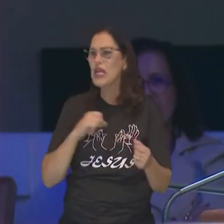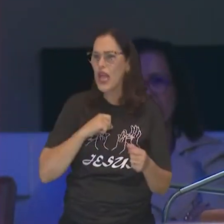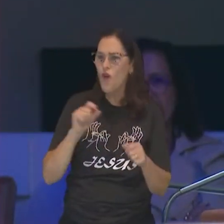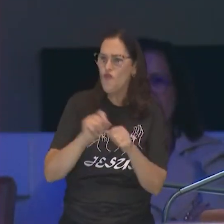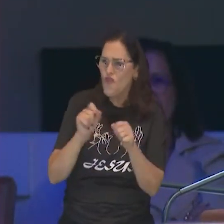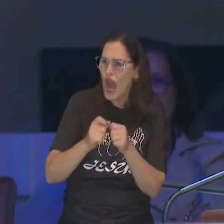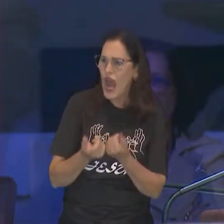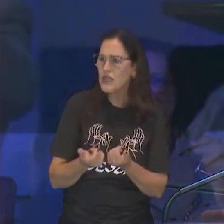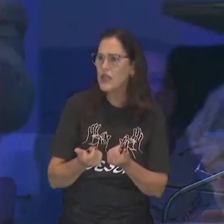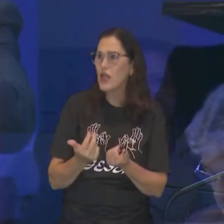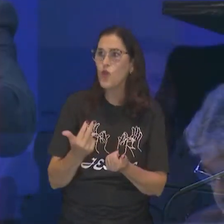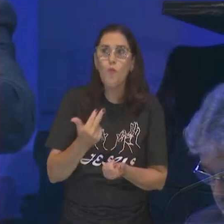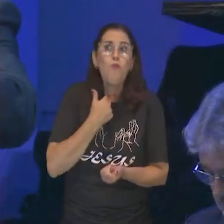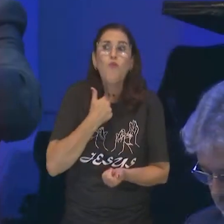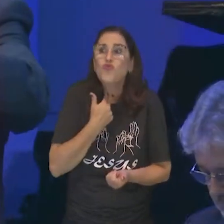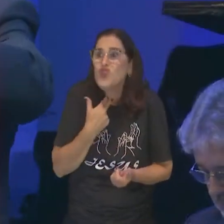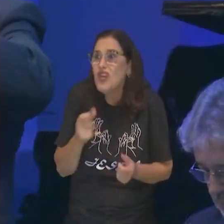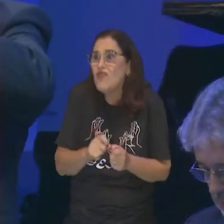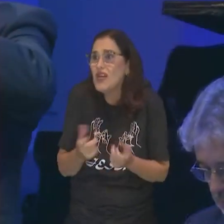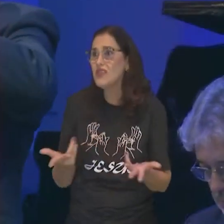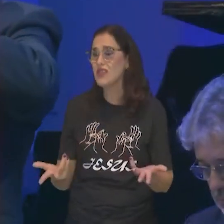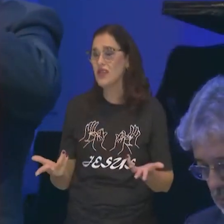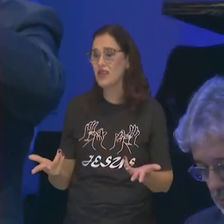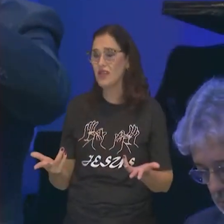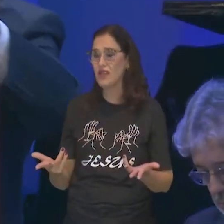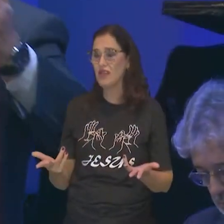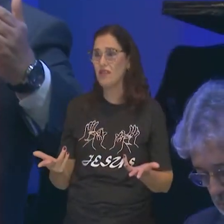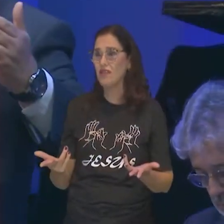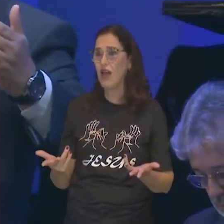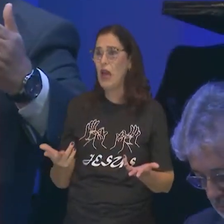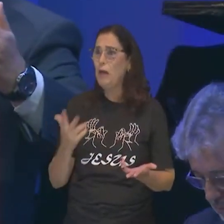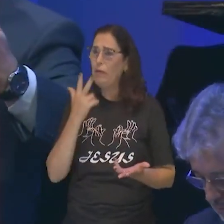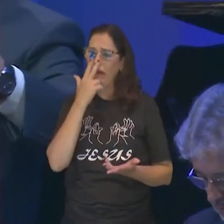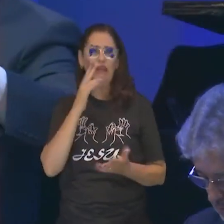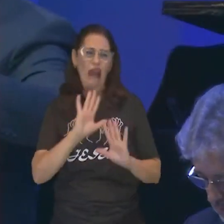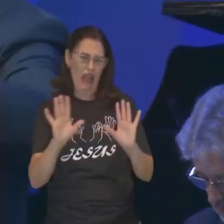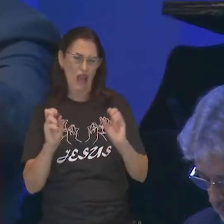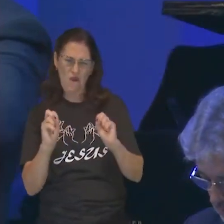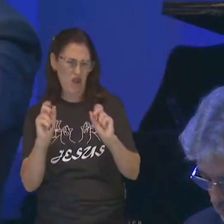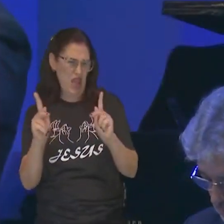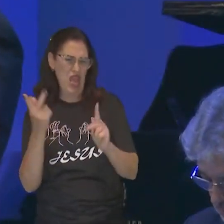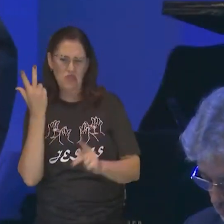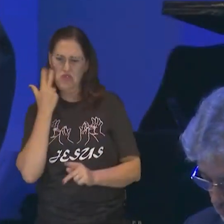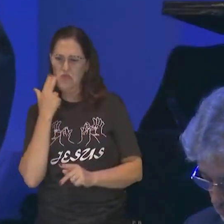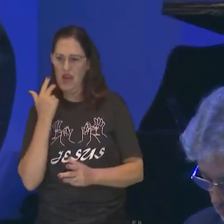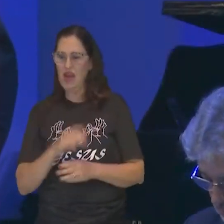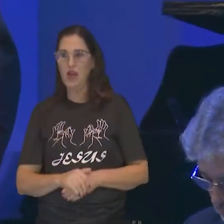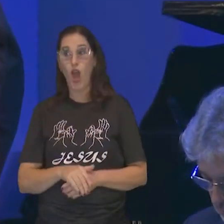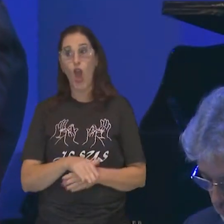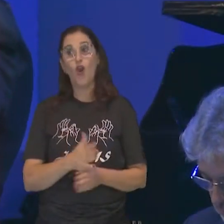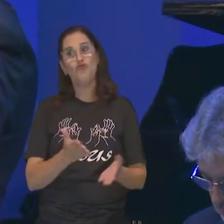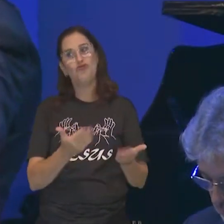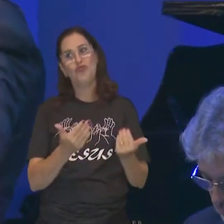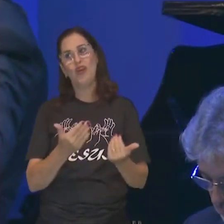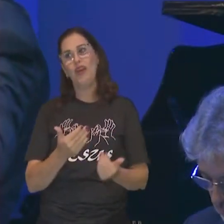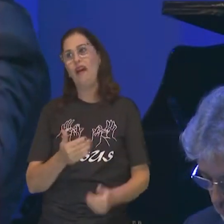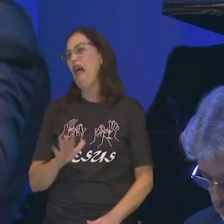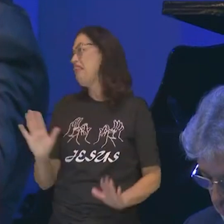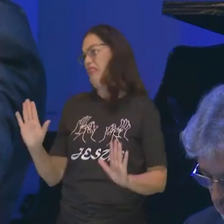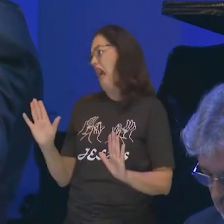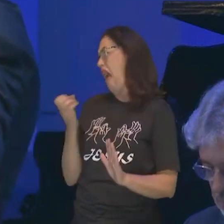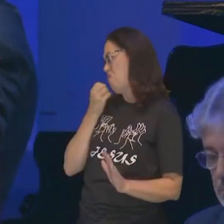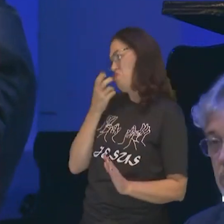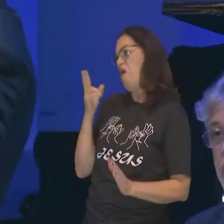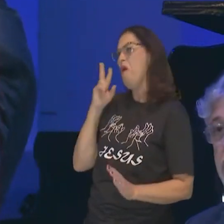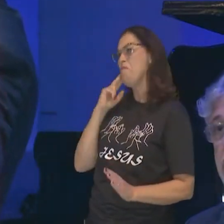não deveriam praticar, e que para mim não tem nada a ver. Aliás, a meninada gosta muito de dizer isso, nada a ver,